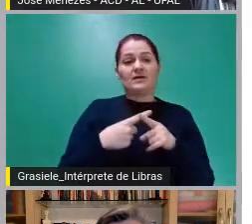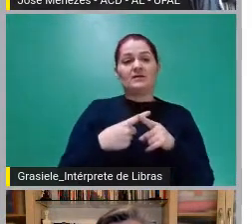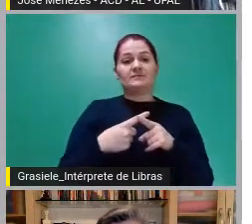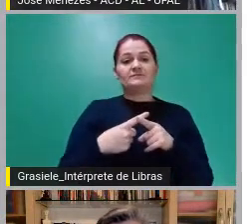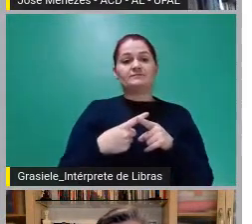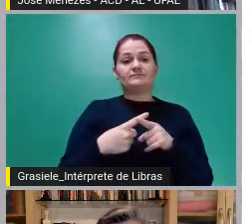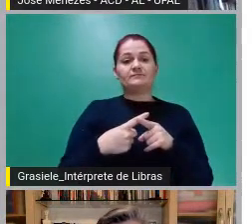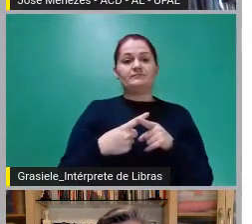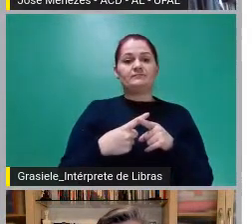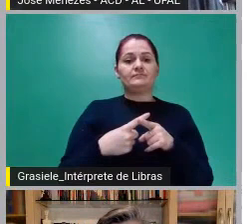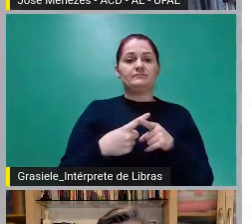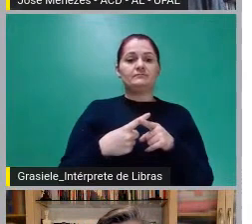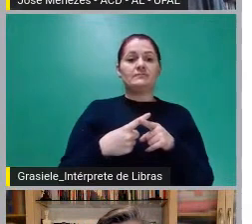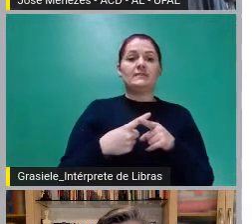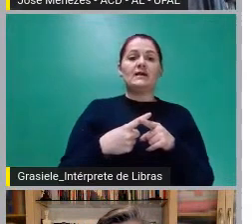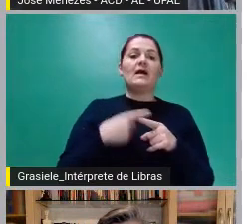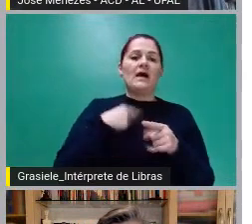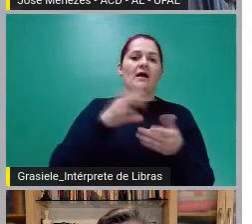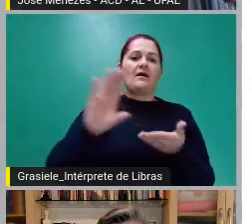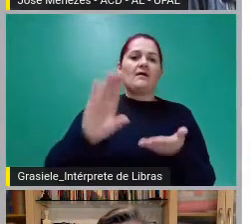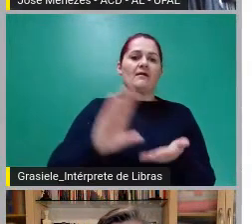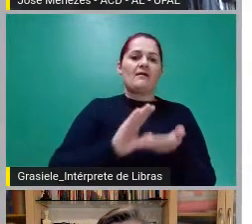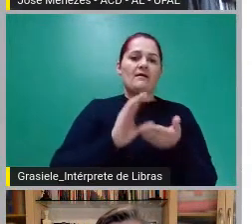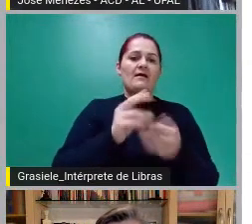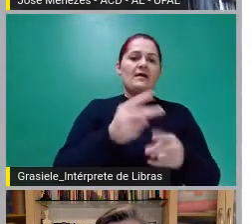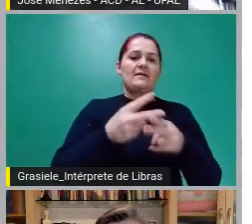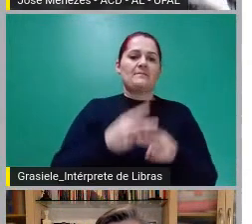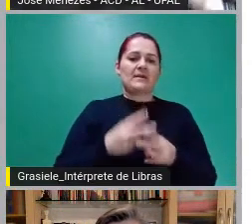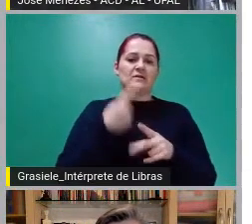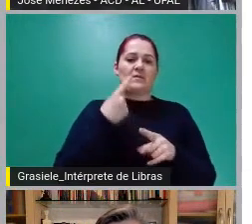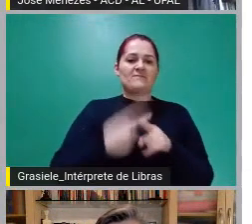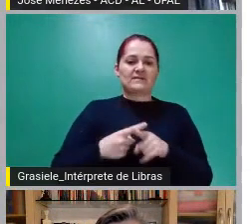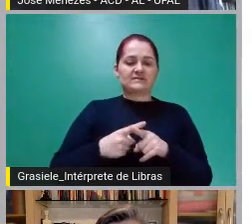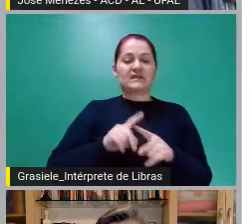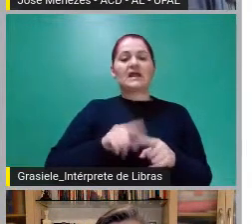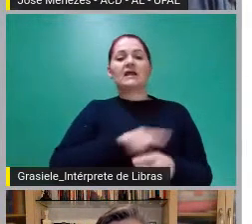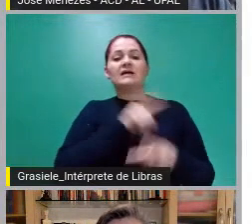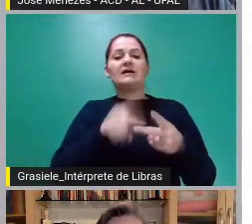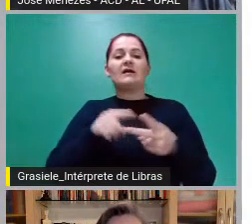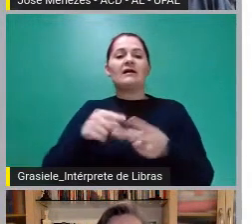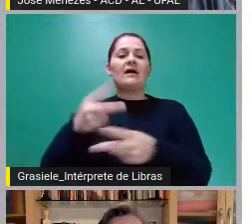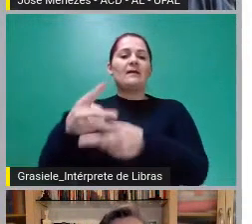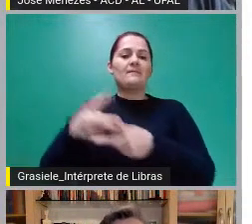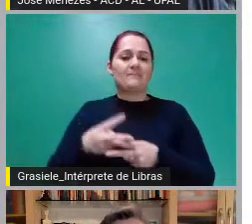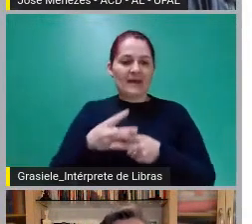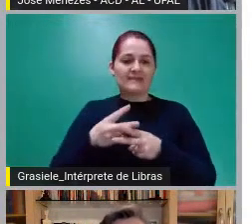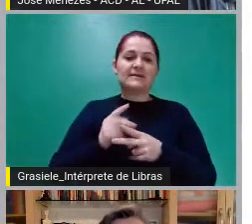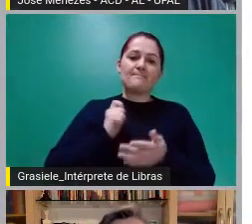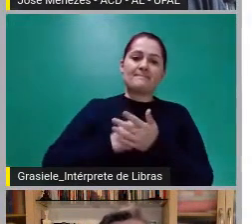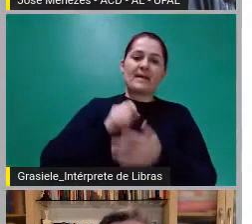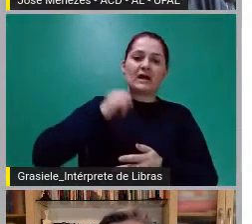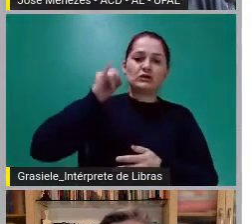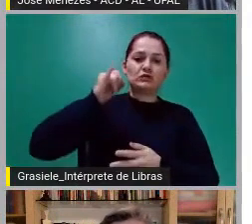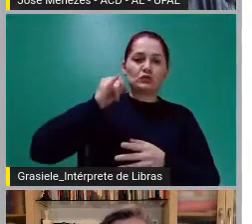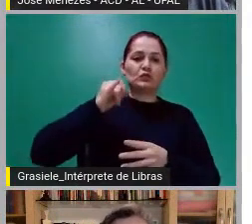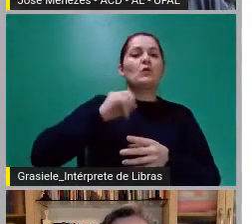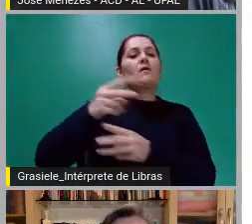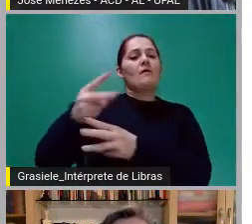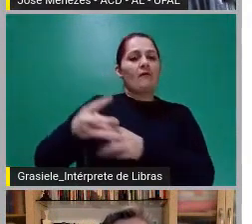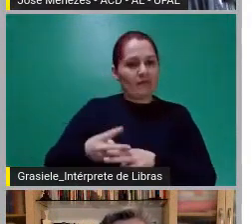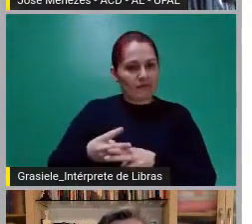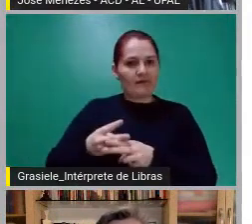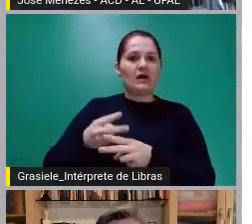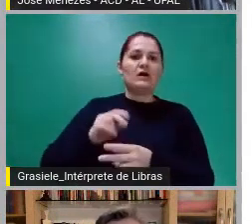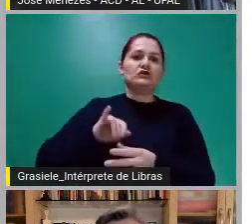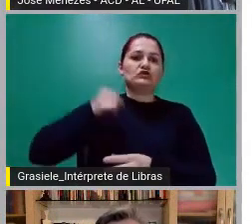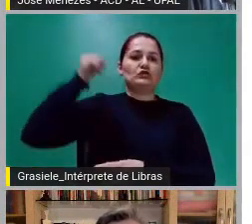pagar mais taxa de juros. Agora, vamos voltar aqui a essa questão. O fim de Bretton Woods em 71, o início do câmbio flutuante